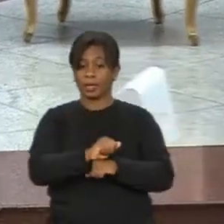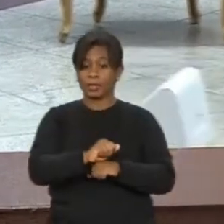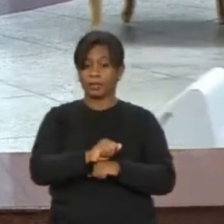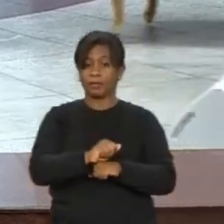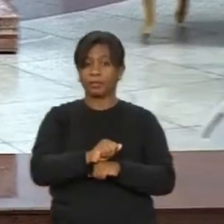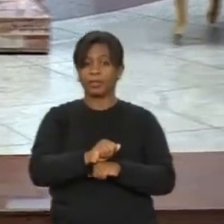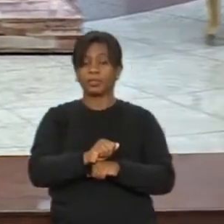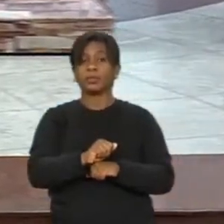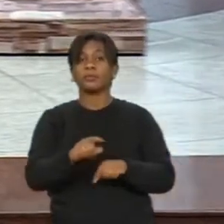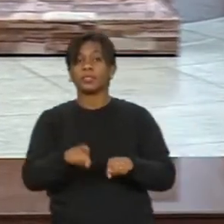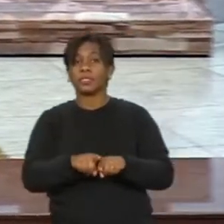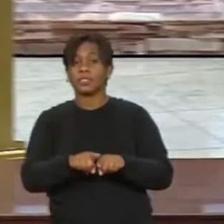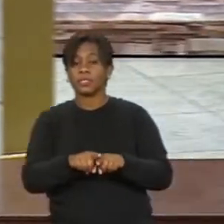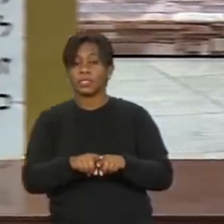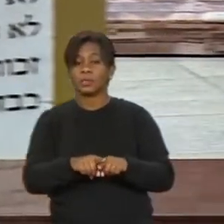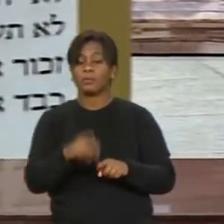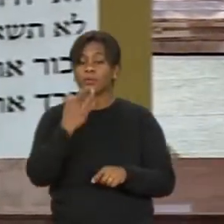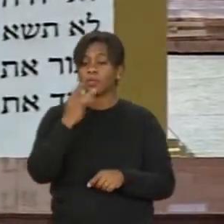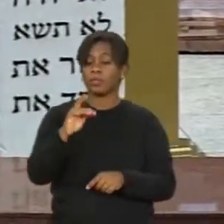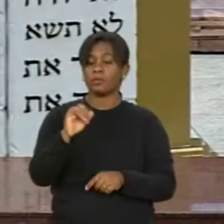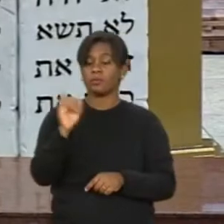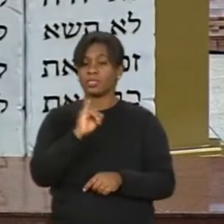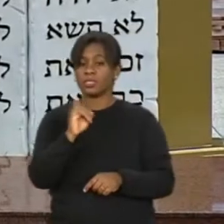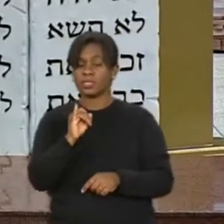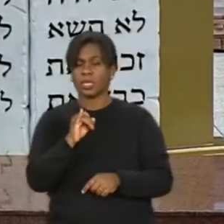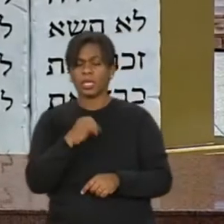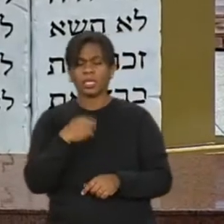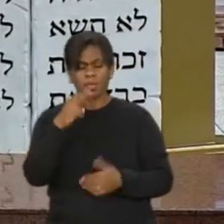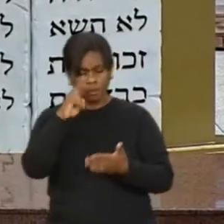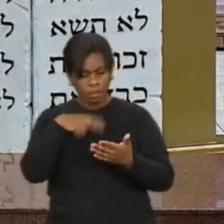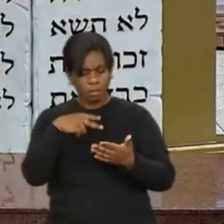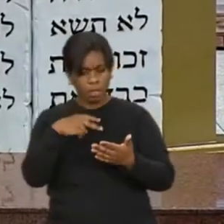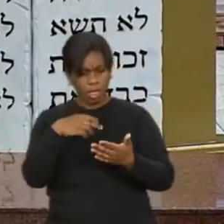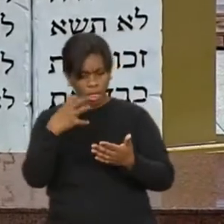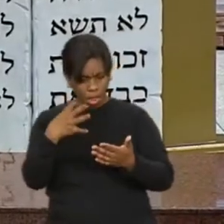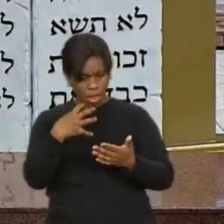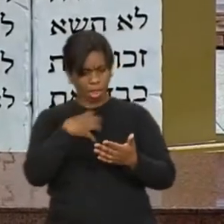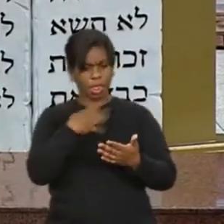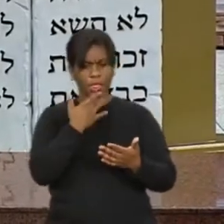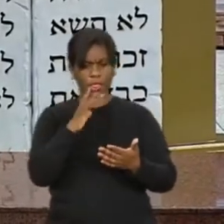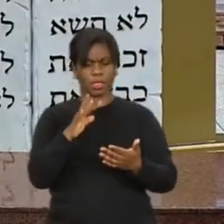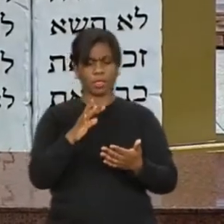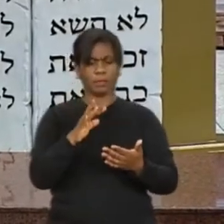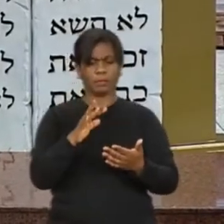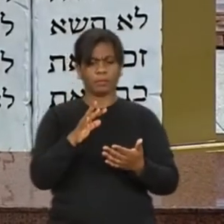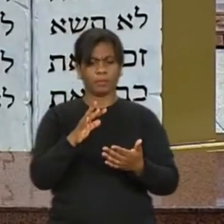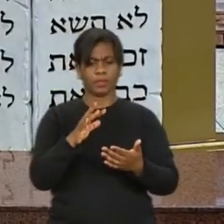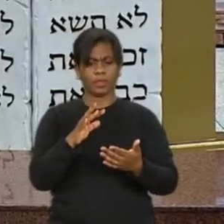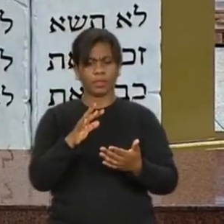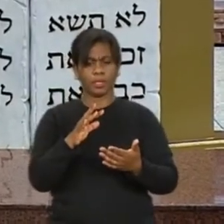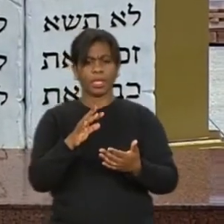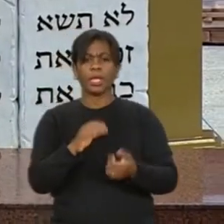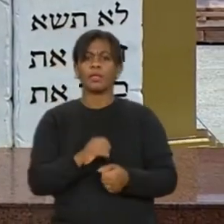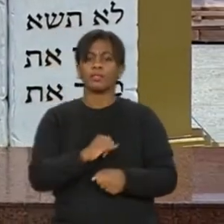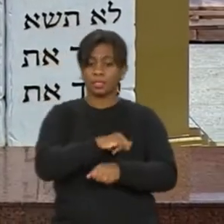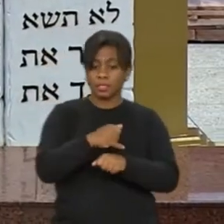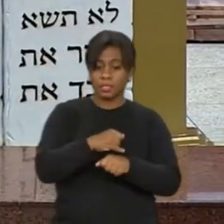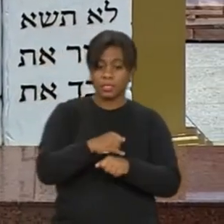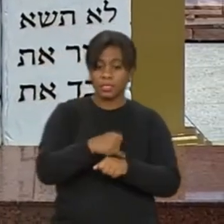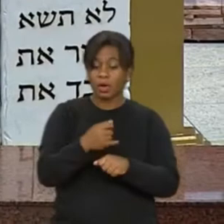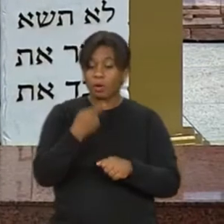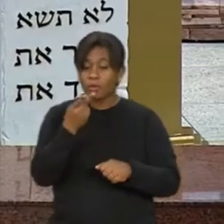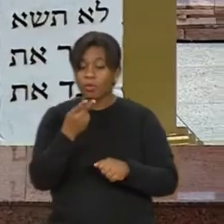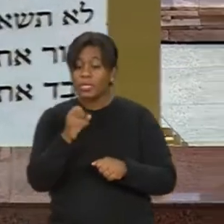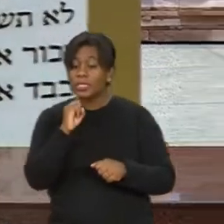hoje. Jacó falou para Labão assim, ó, se não fosse o temor de Isaac, ele era filho de